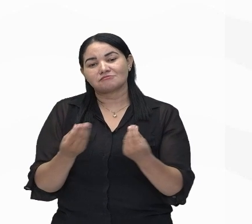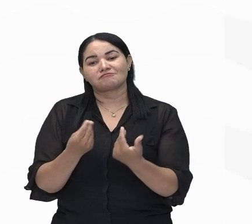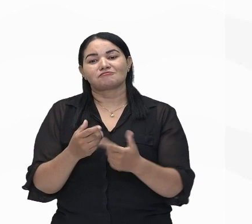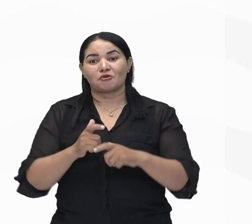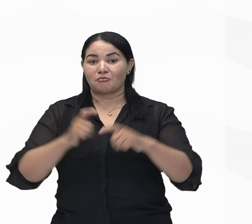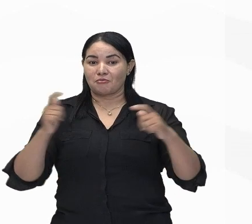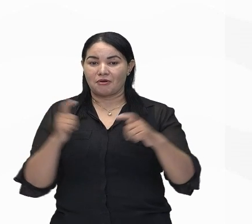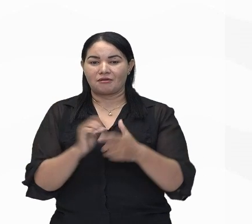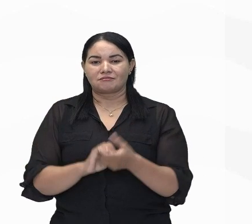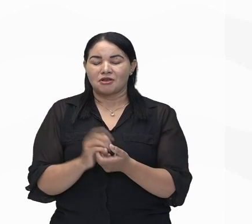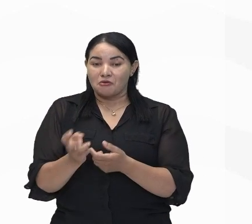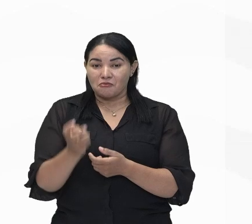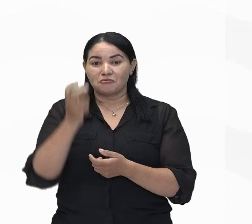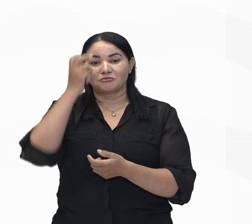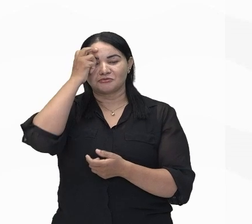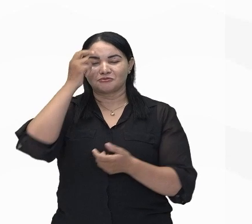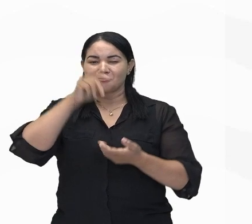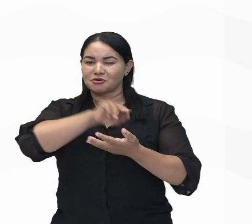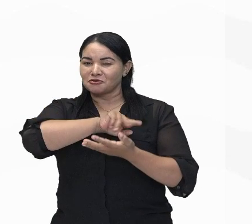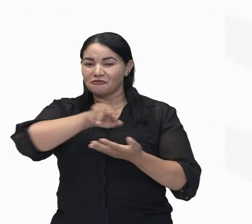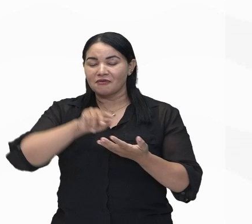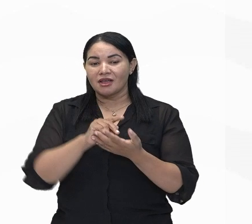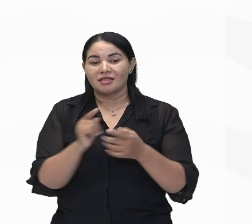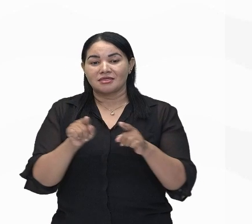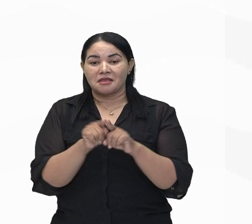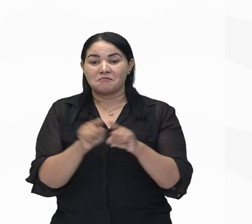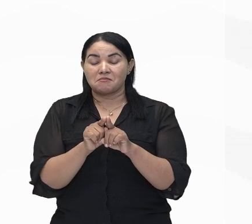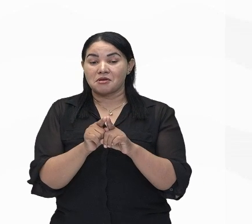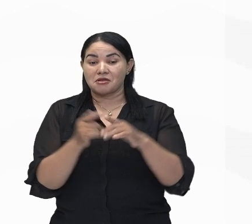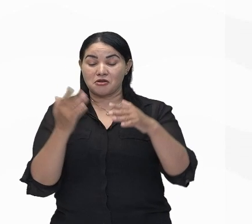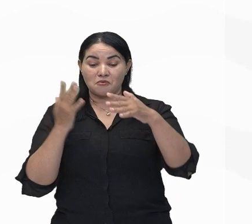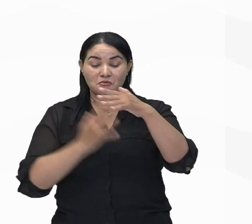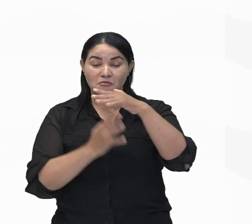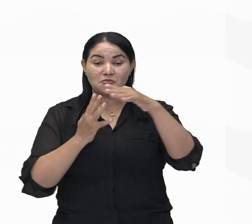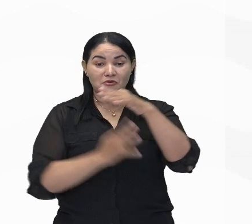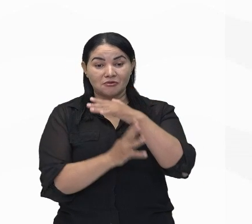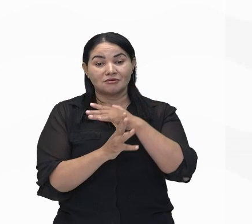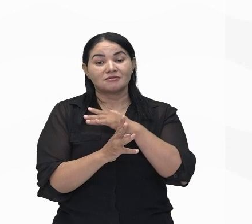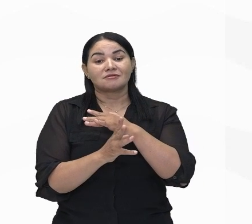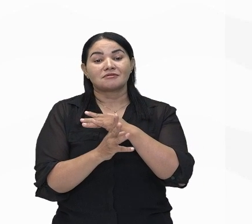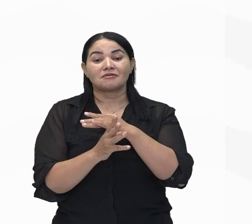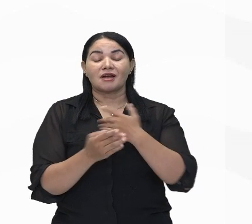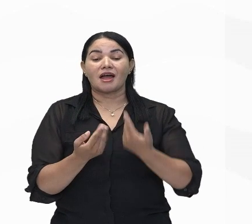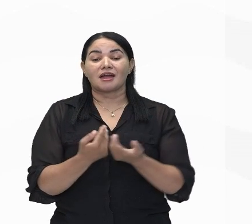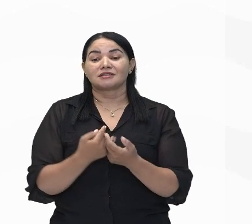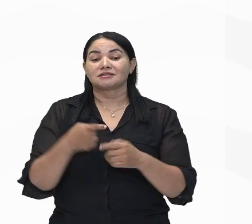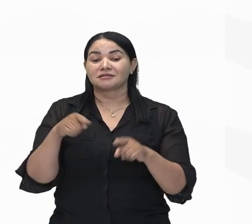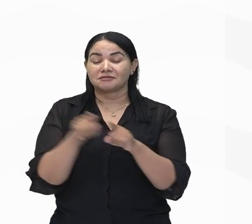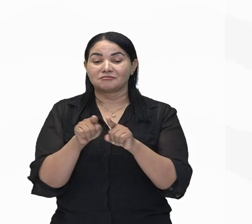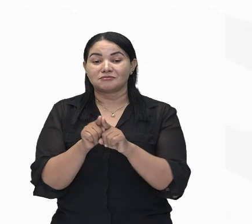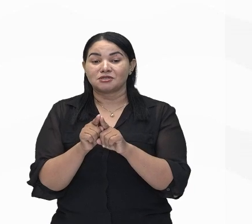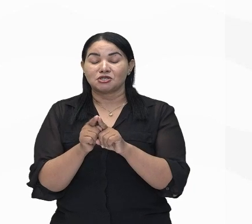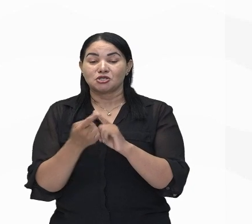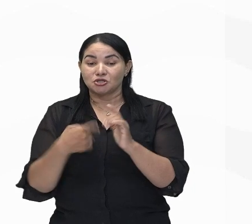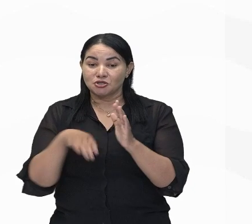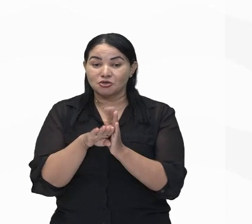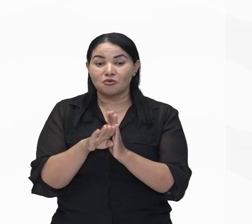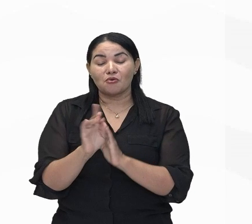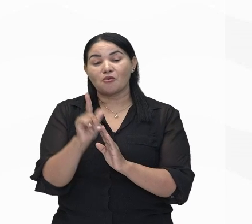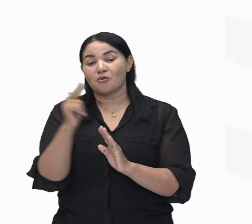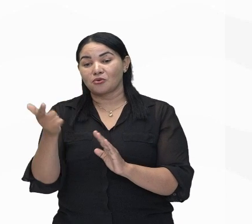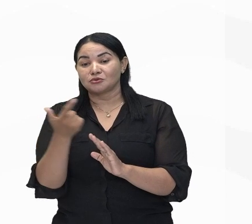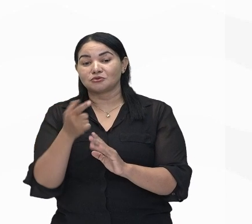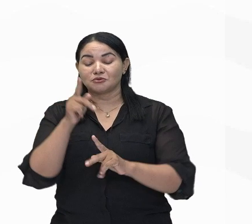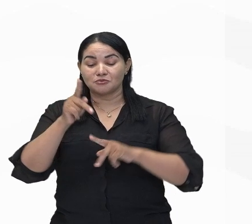várias culturas, de fruto de migrações, né, que vieram para cá, de outros países, outros povos. Nós temos